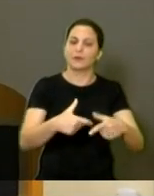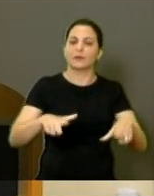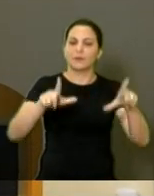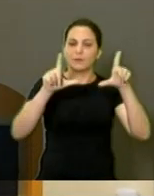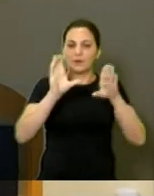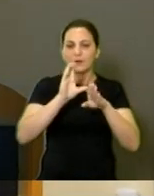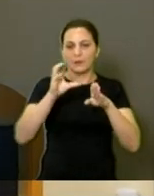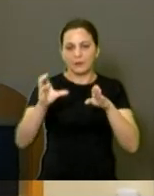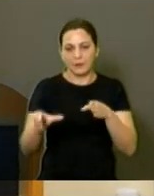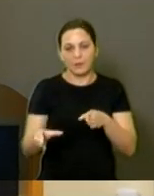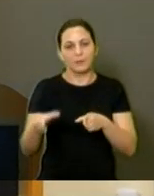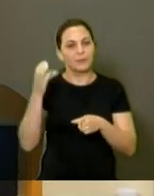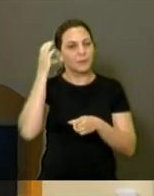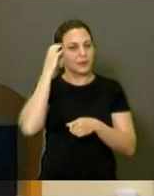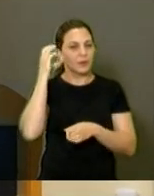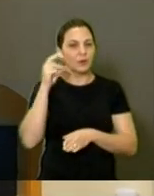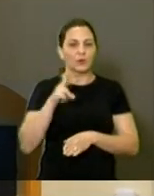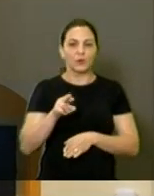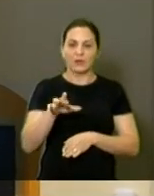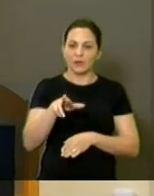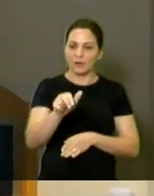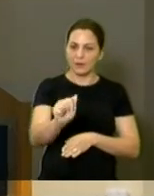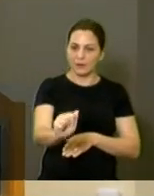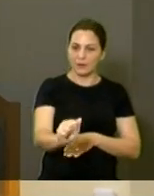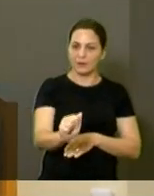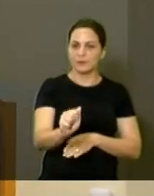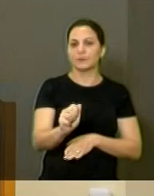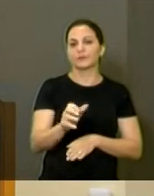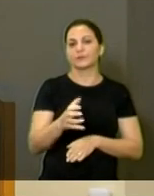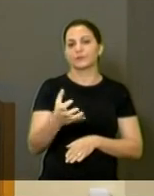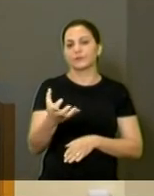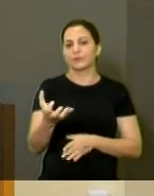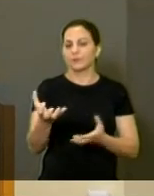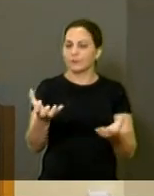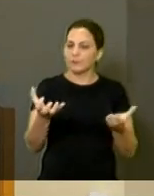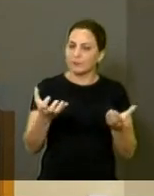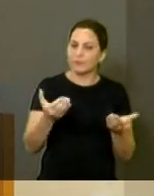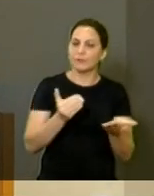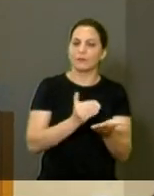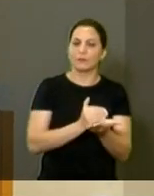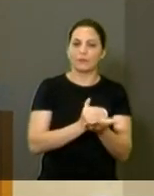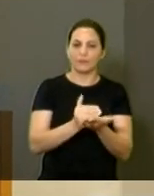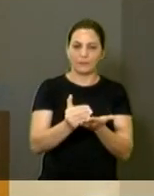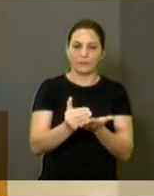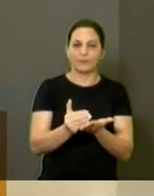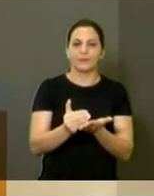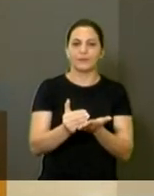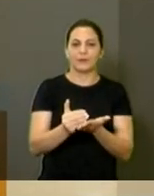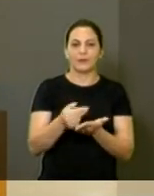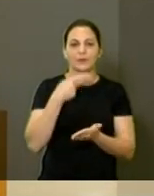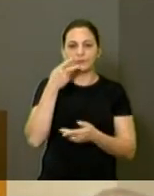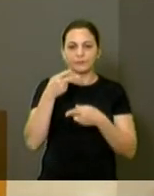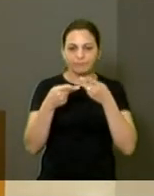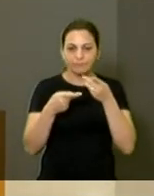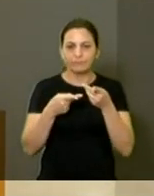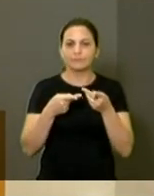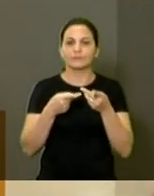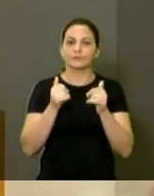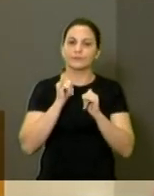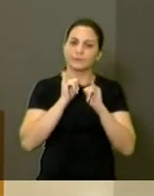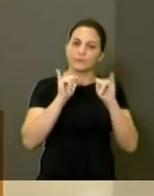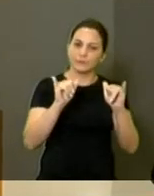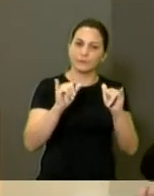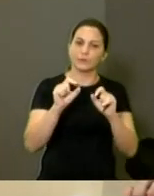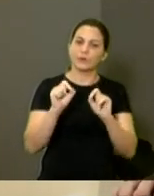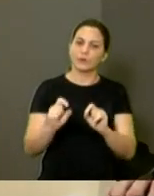Câmara e também pela rádio unara eu queria eh começar a minha fala hoje dizendo que me